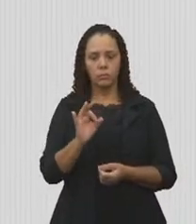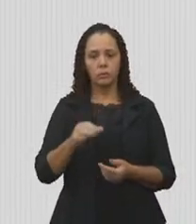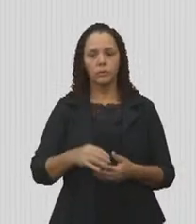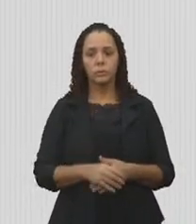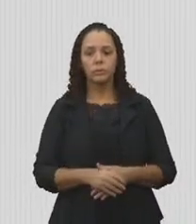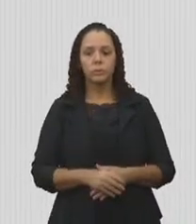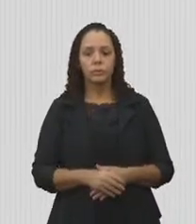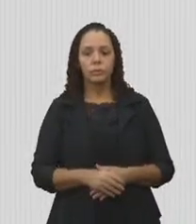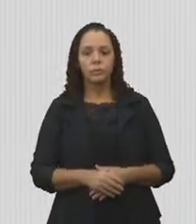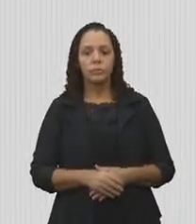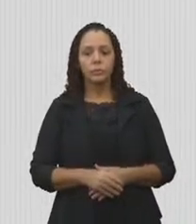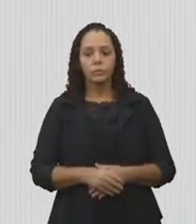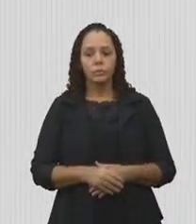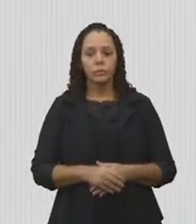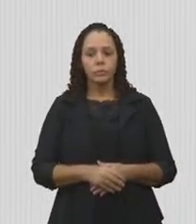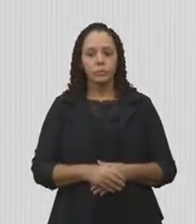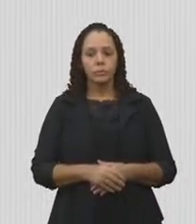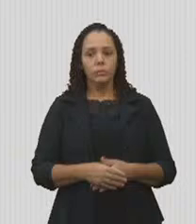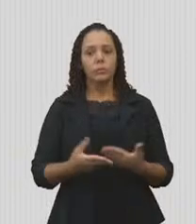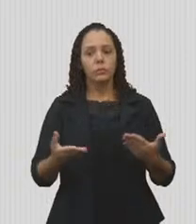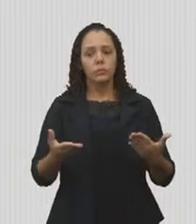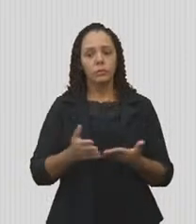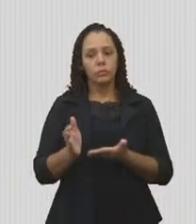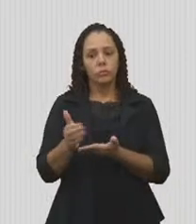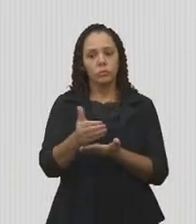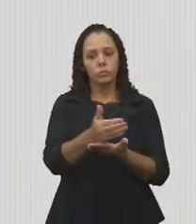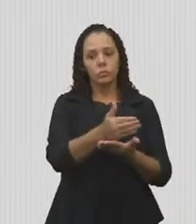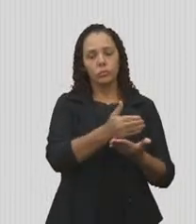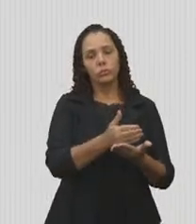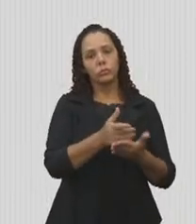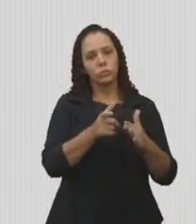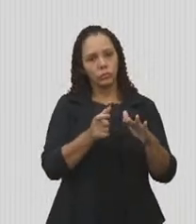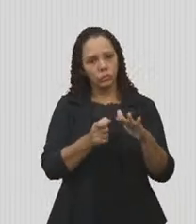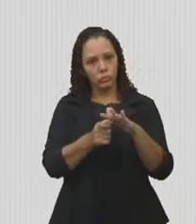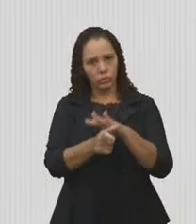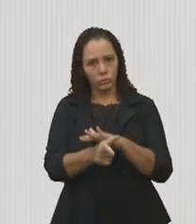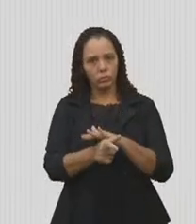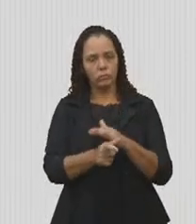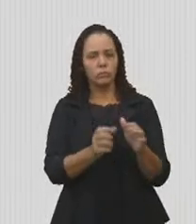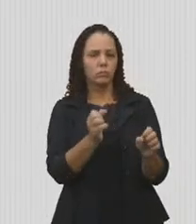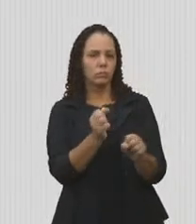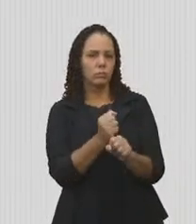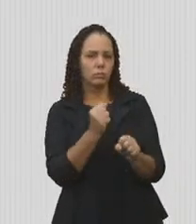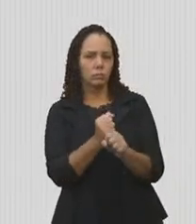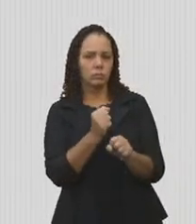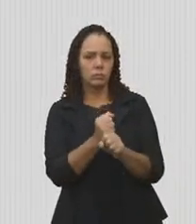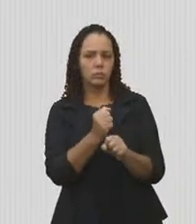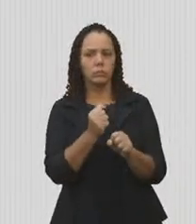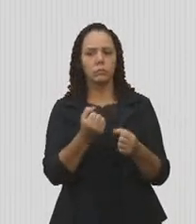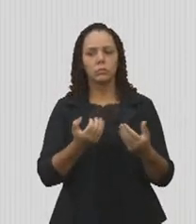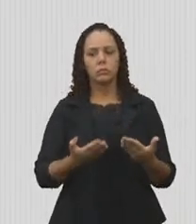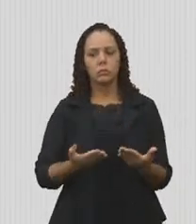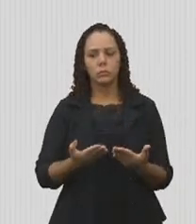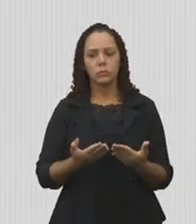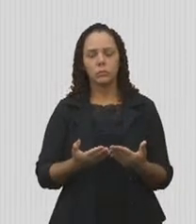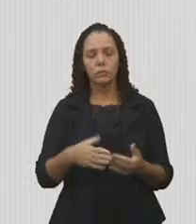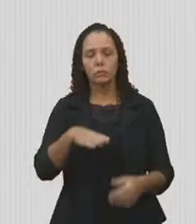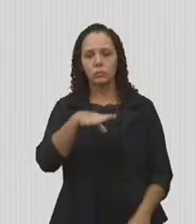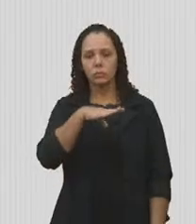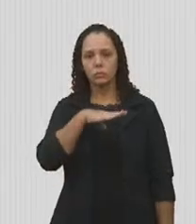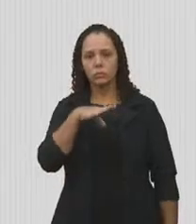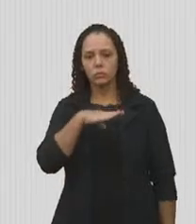Das receitas de capital, que são as receitas voltadas para investimentos, né, obras, o